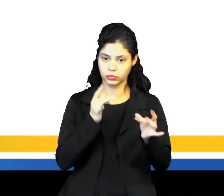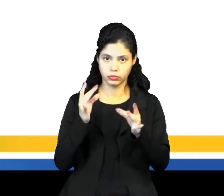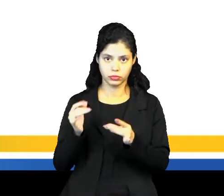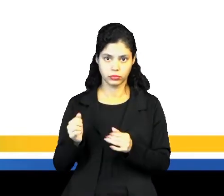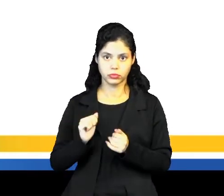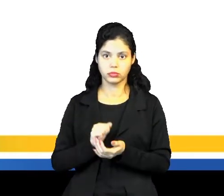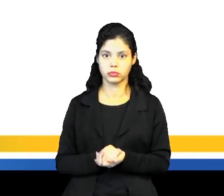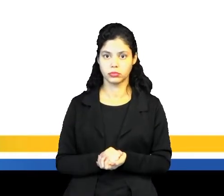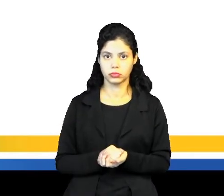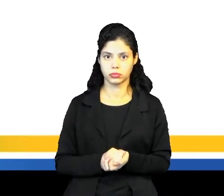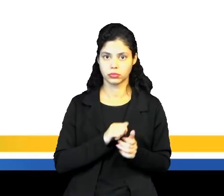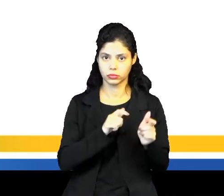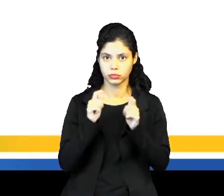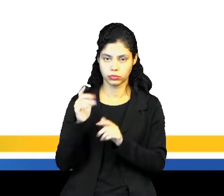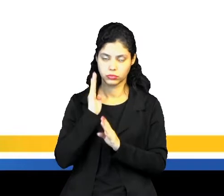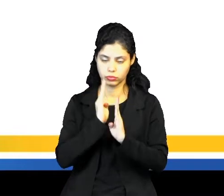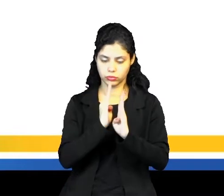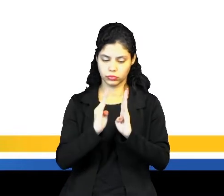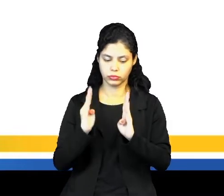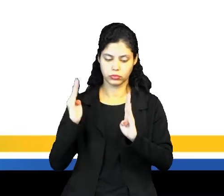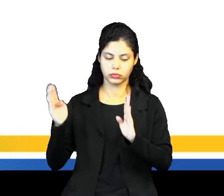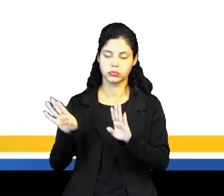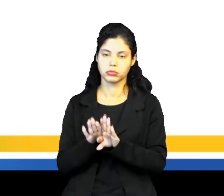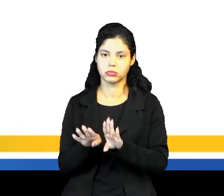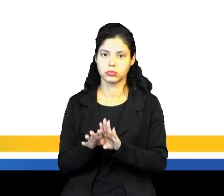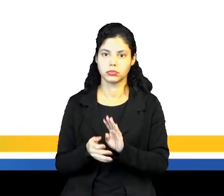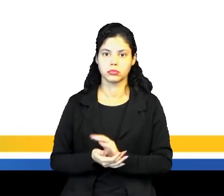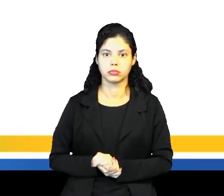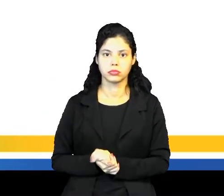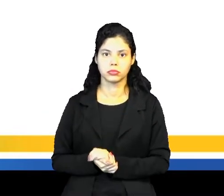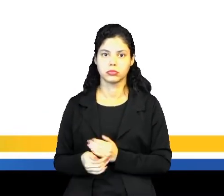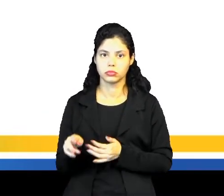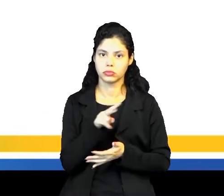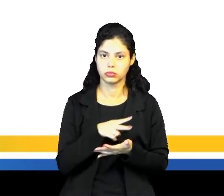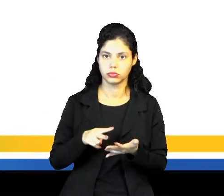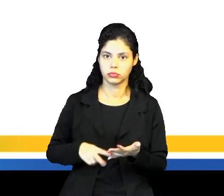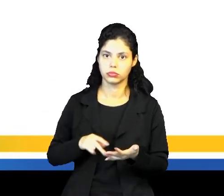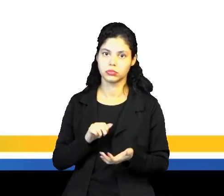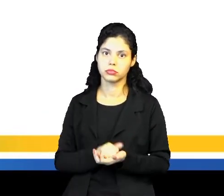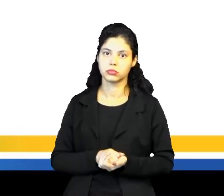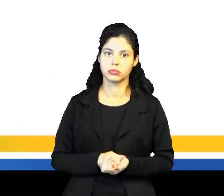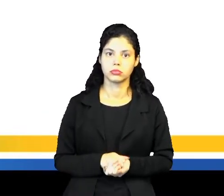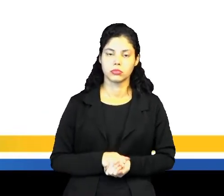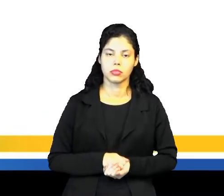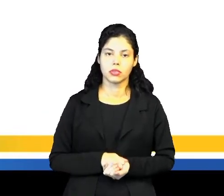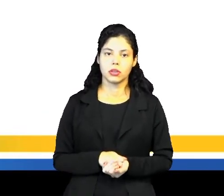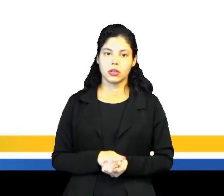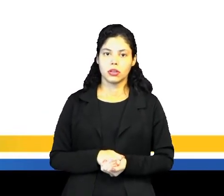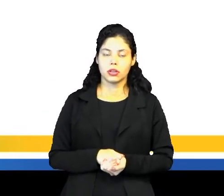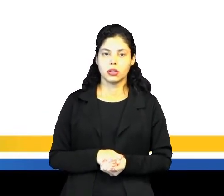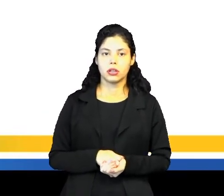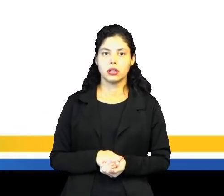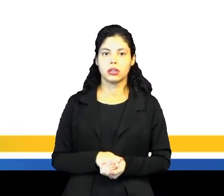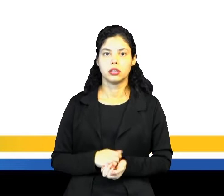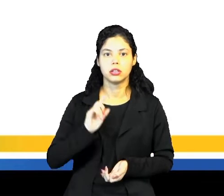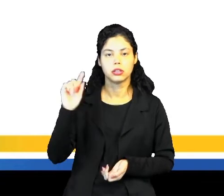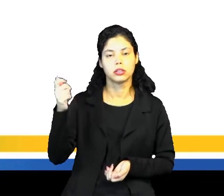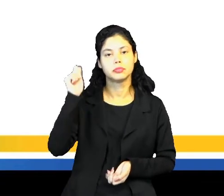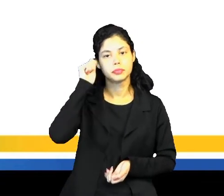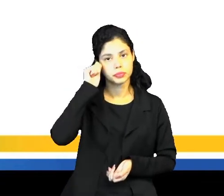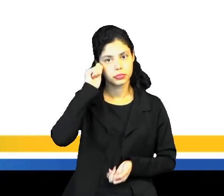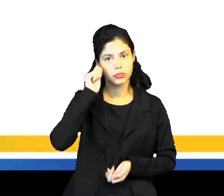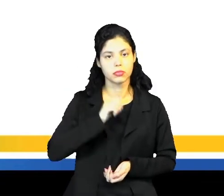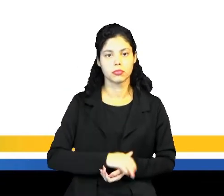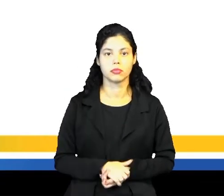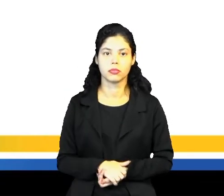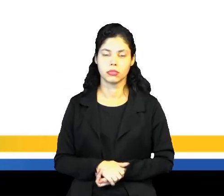mercados e em bibliotecas também, né? Gosta de ler bastante, gosta também de ver outros autores,